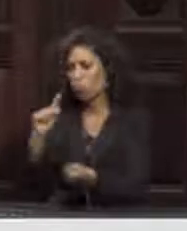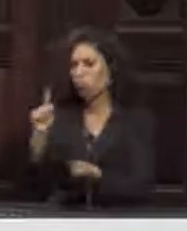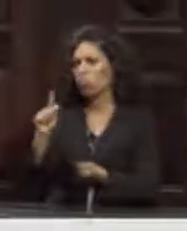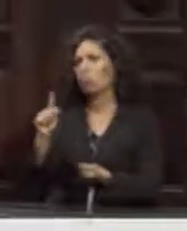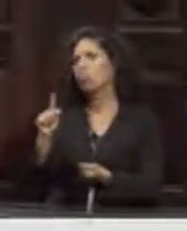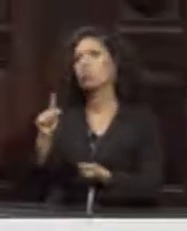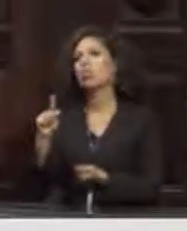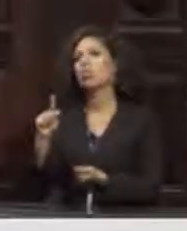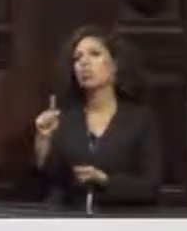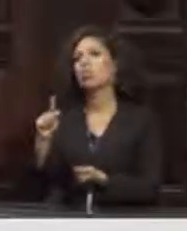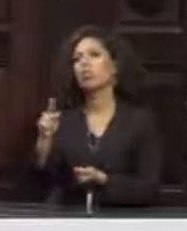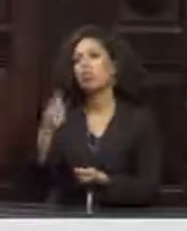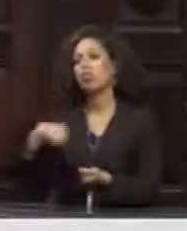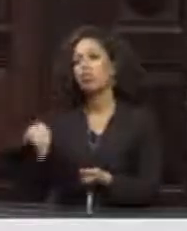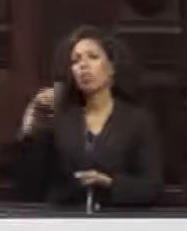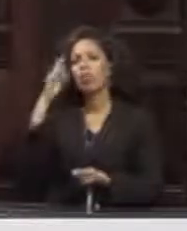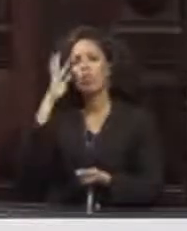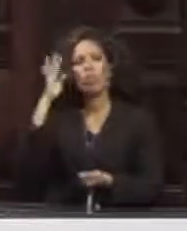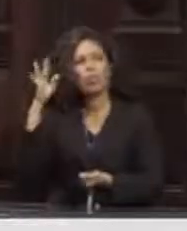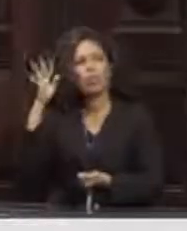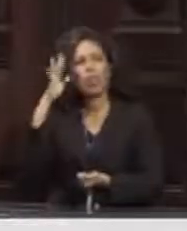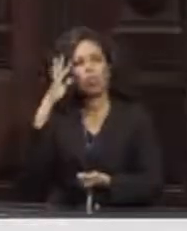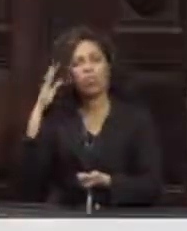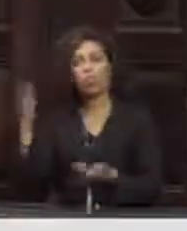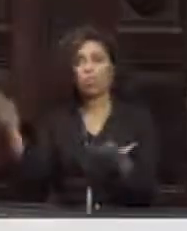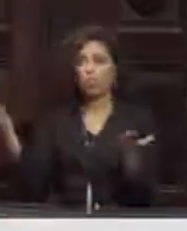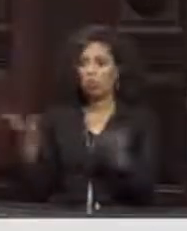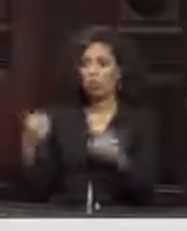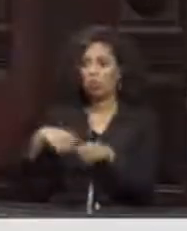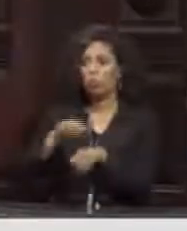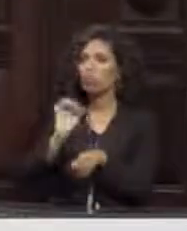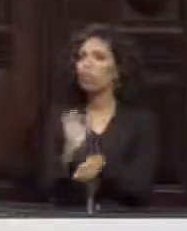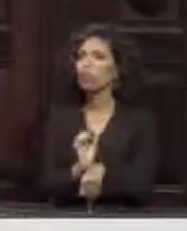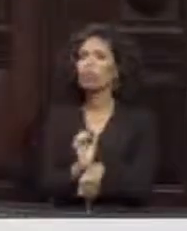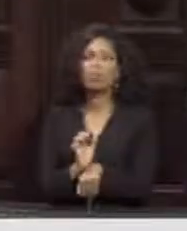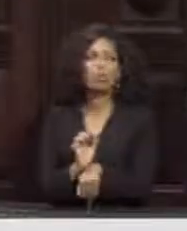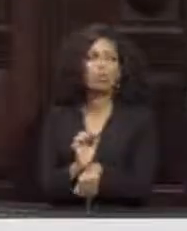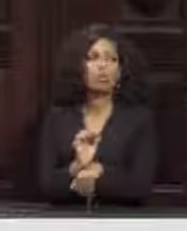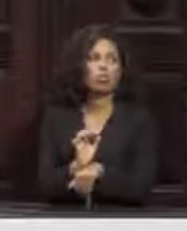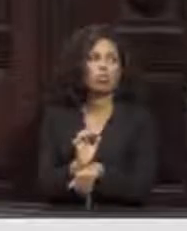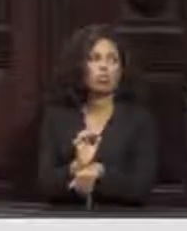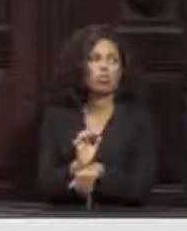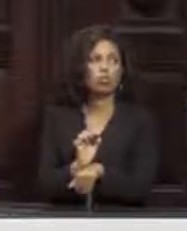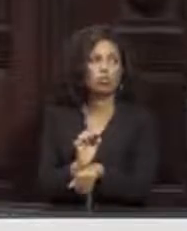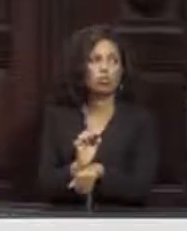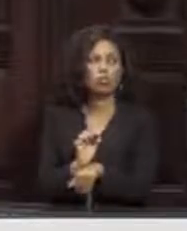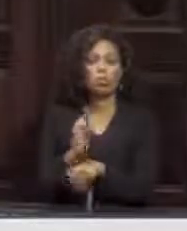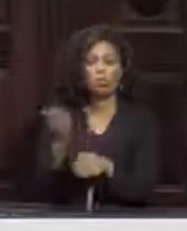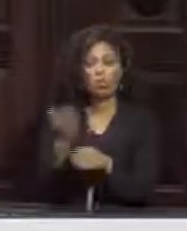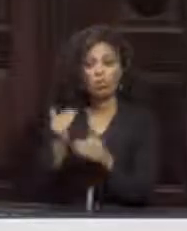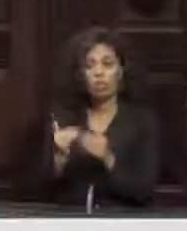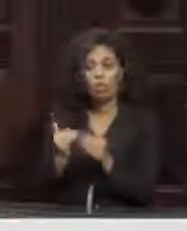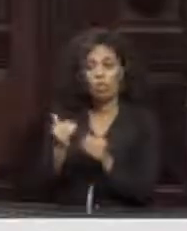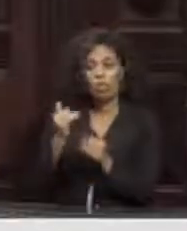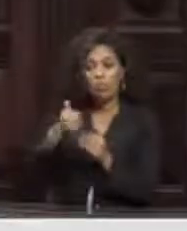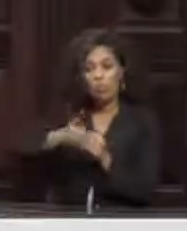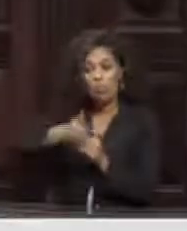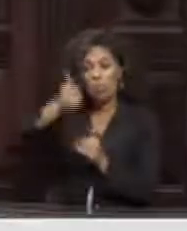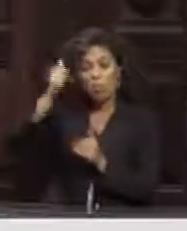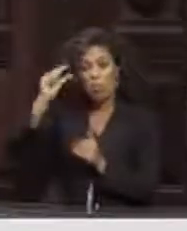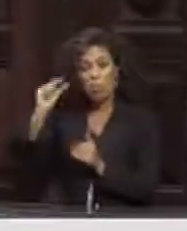alguma, imaginar que o Estado agora, que se recupera um pouco, e